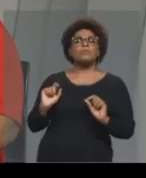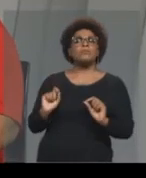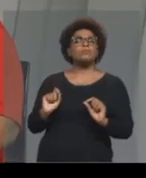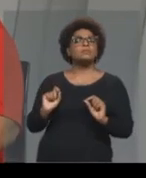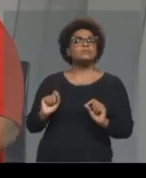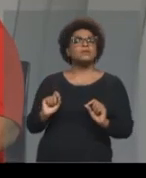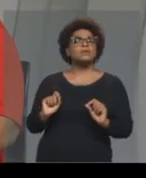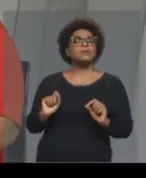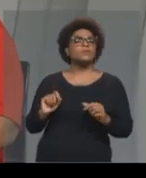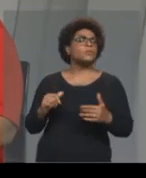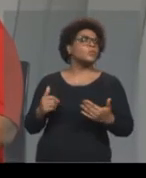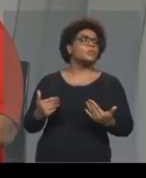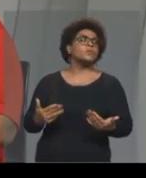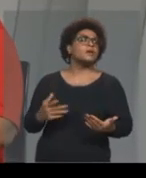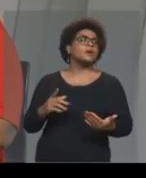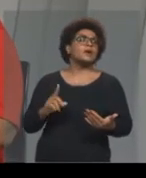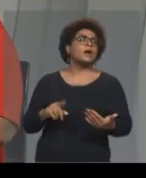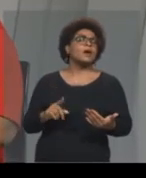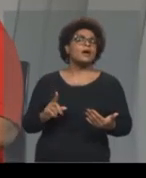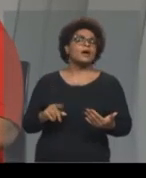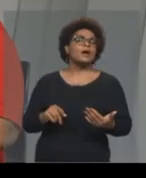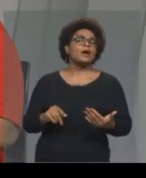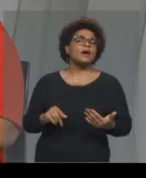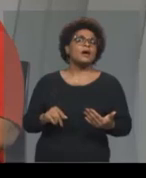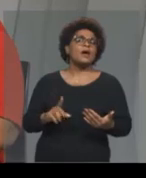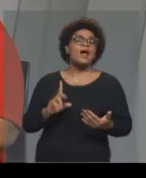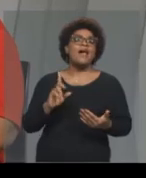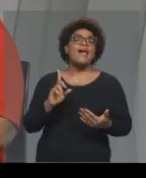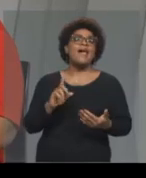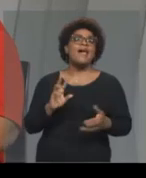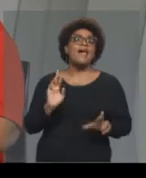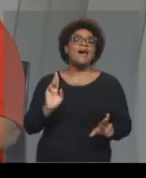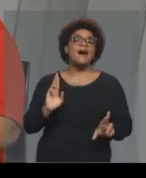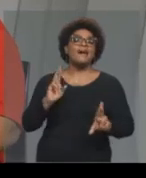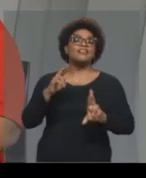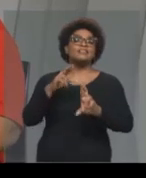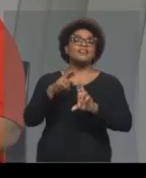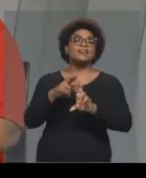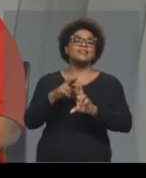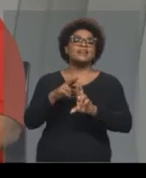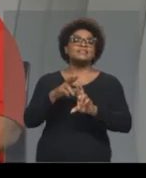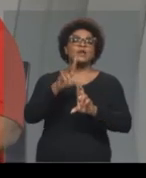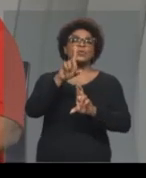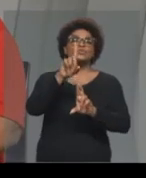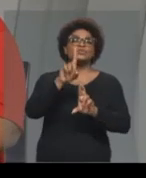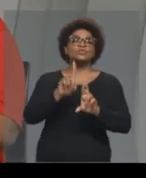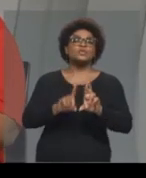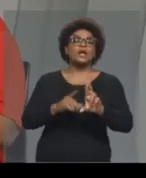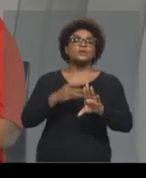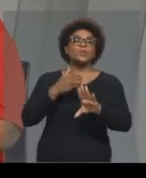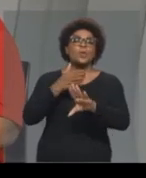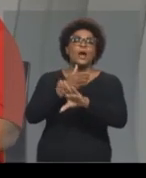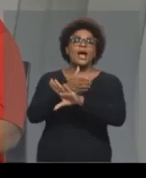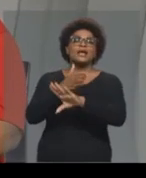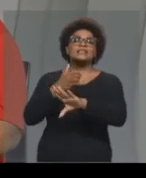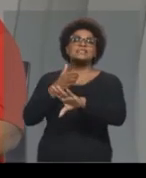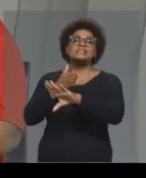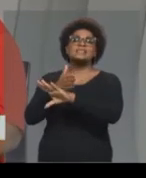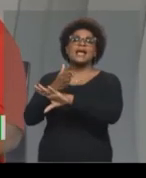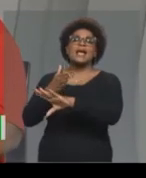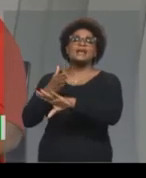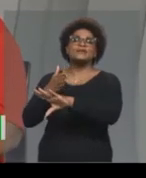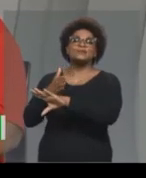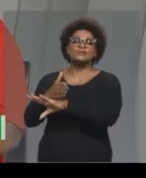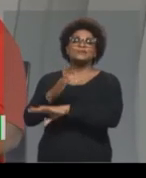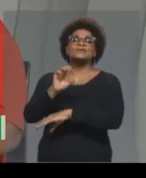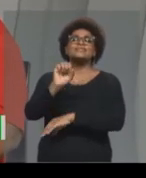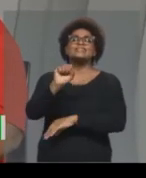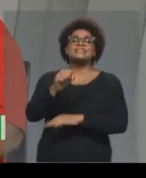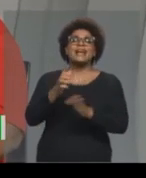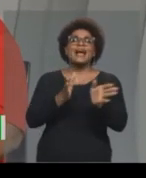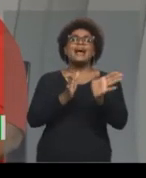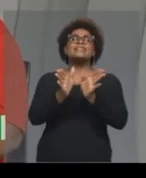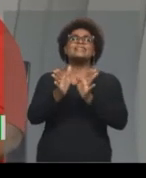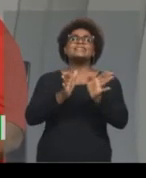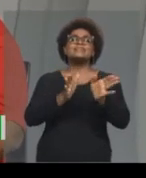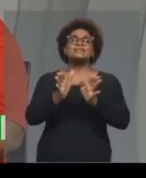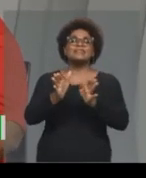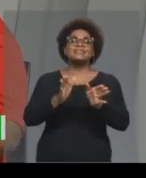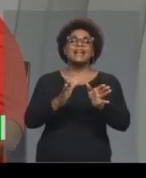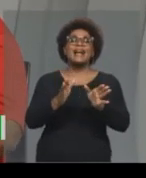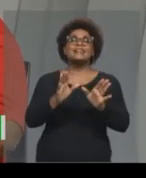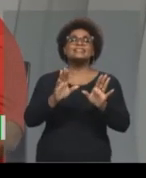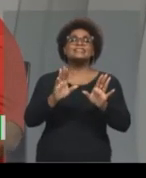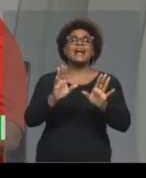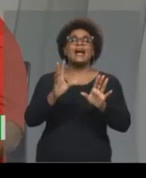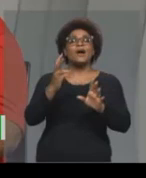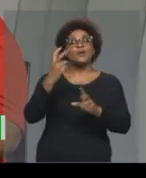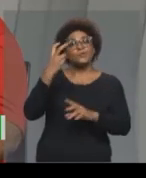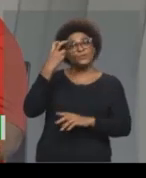né, eles são referentes ao direito ao acesso à cultura mesmo, né? Nós temos aqueles direitos